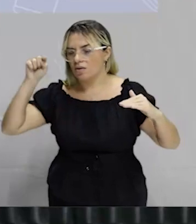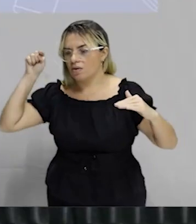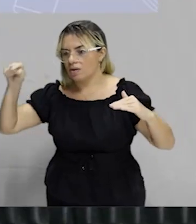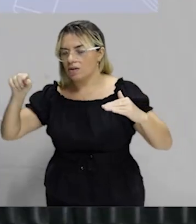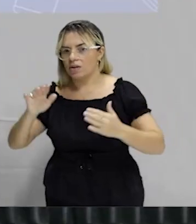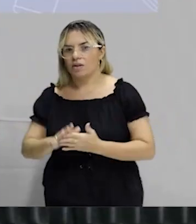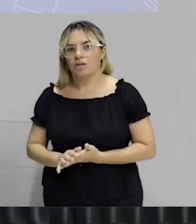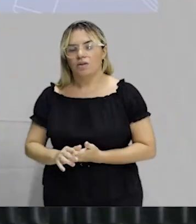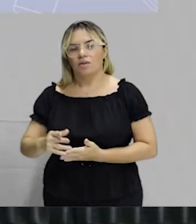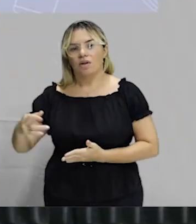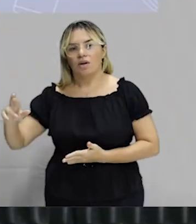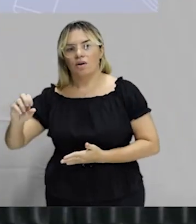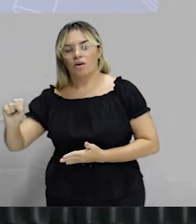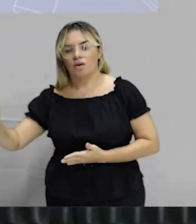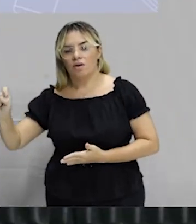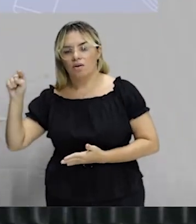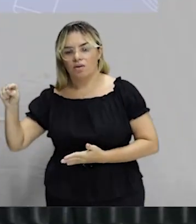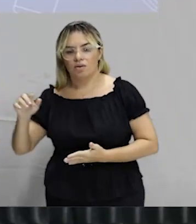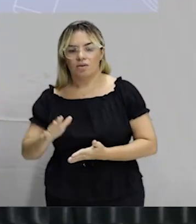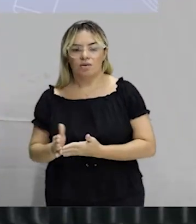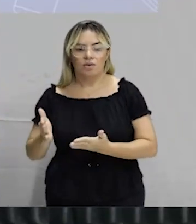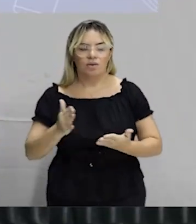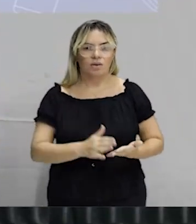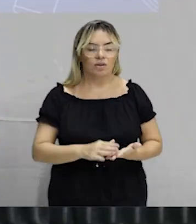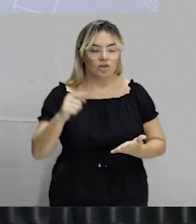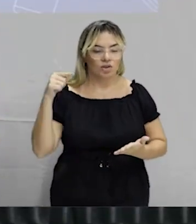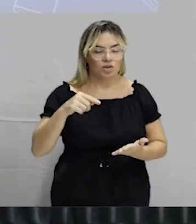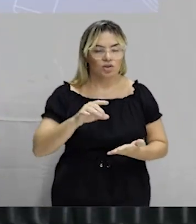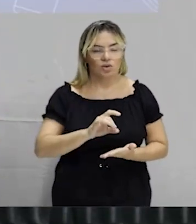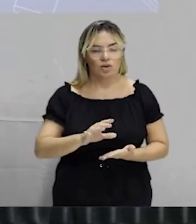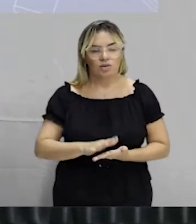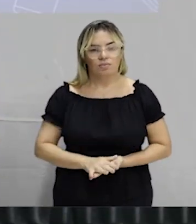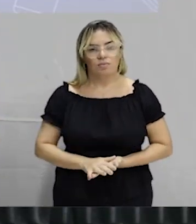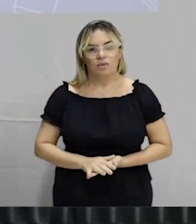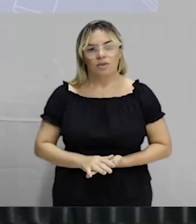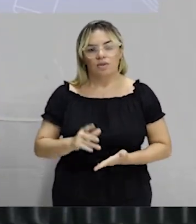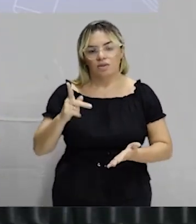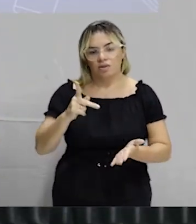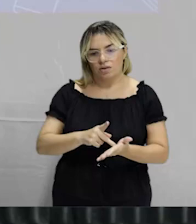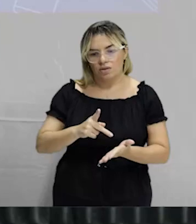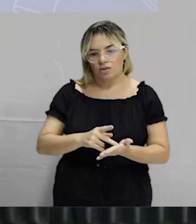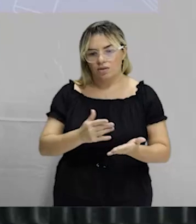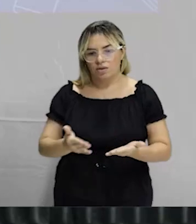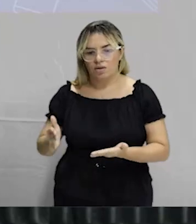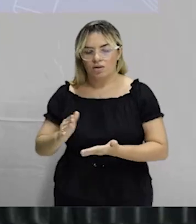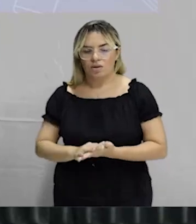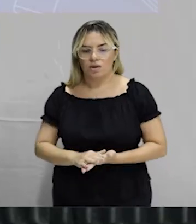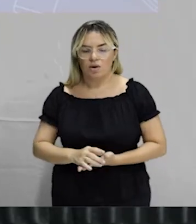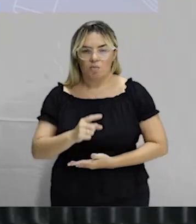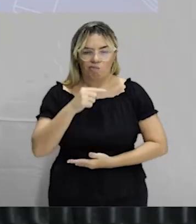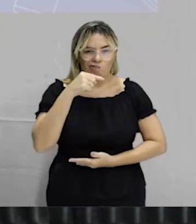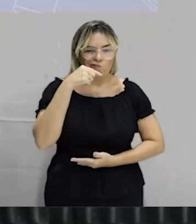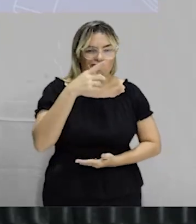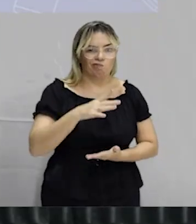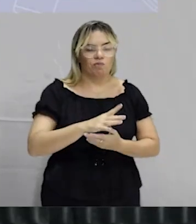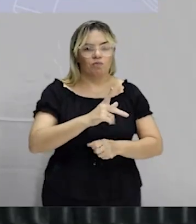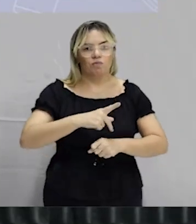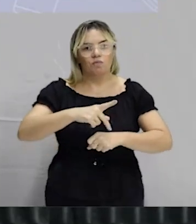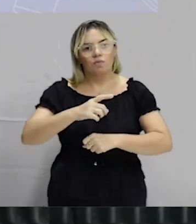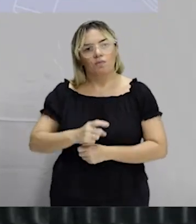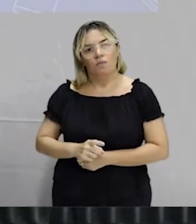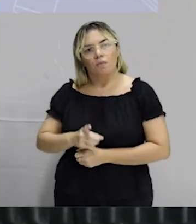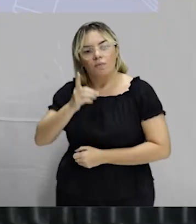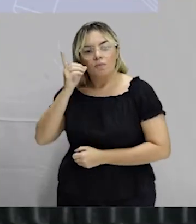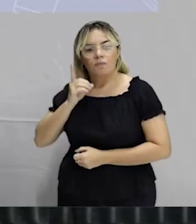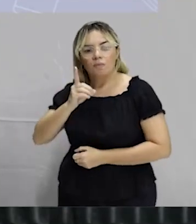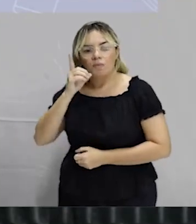Soviética. Na verdade, mesmo os orgulhosos Estados Unidos, longe de serem um porto